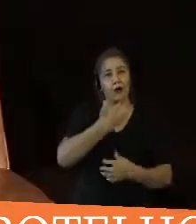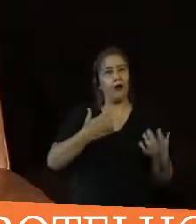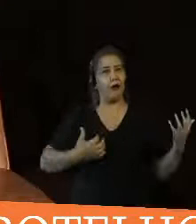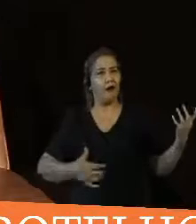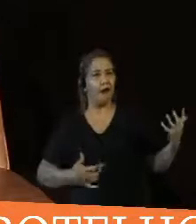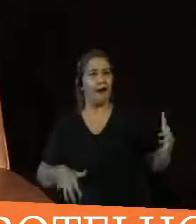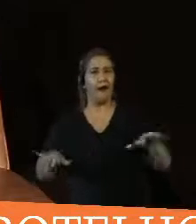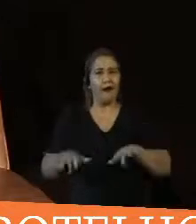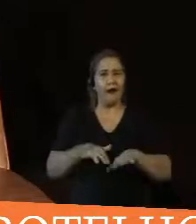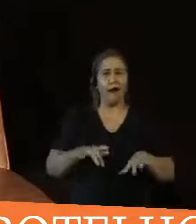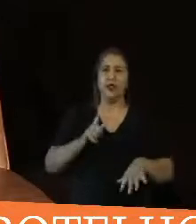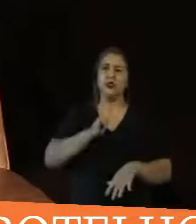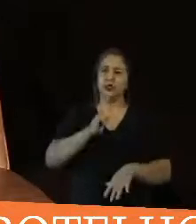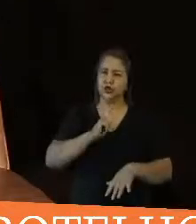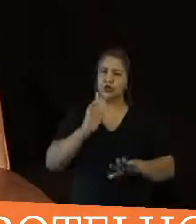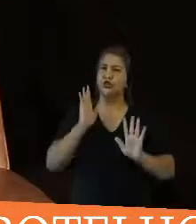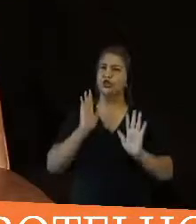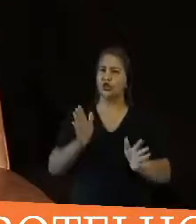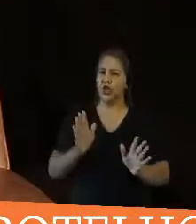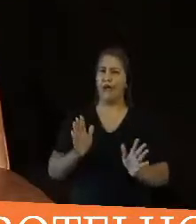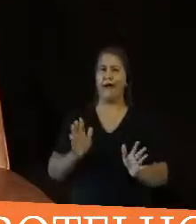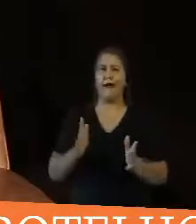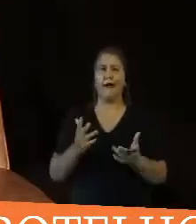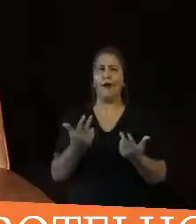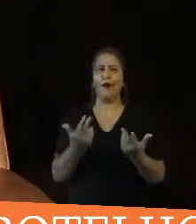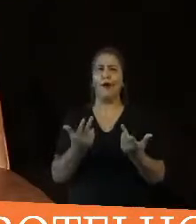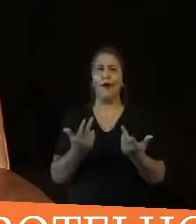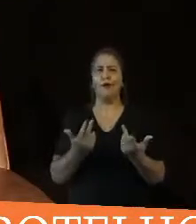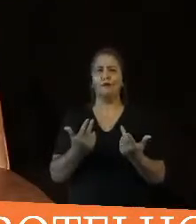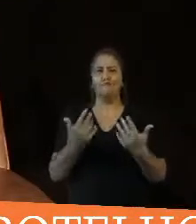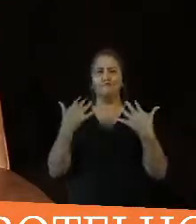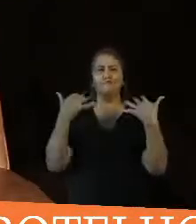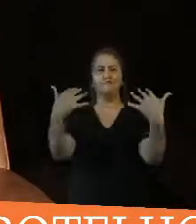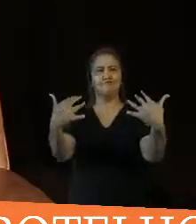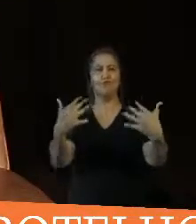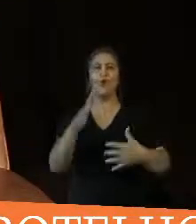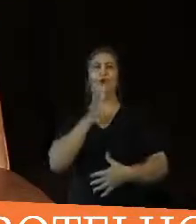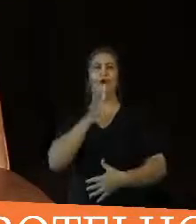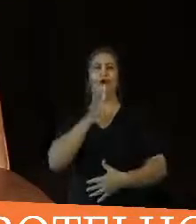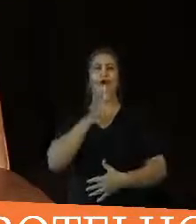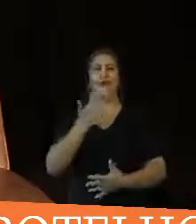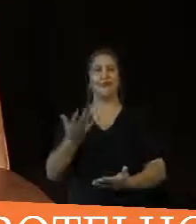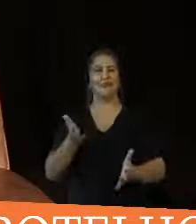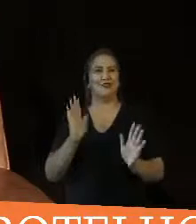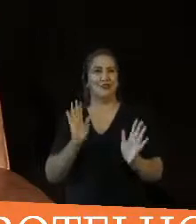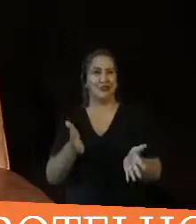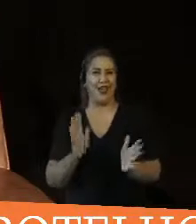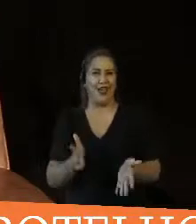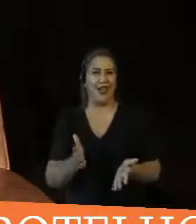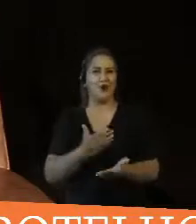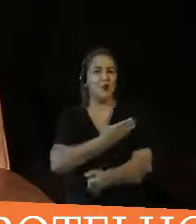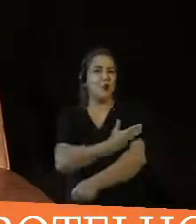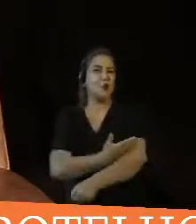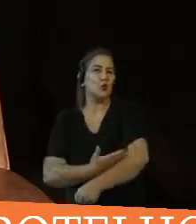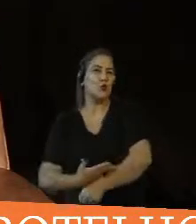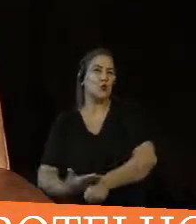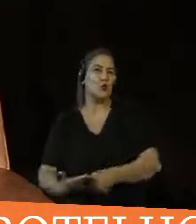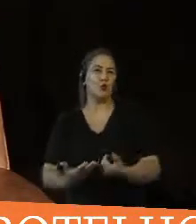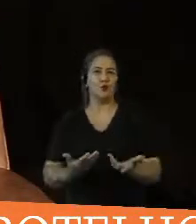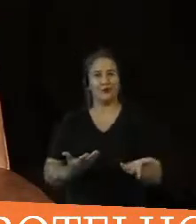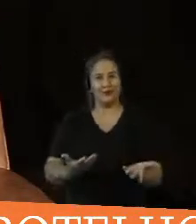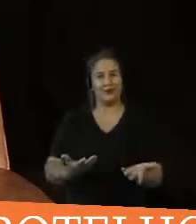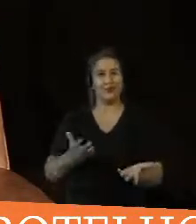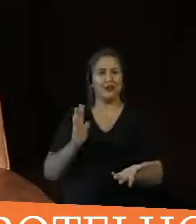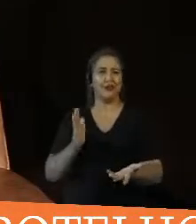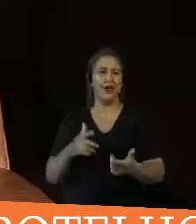instrumentistas já têm uma relação com a plateia, né, uma relação de intérprete, né, de artista com a